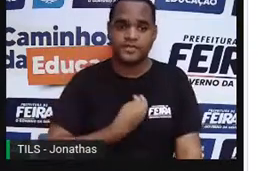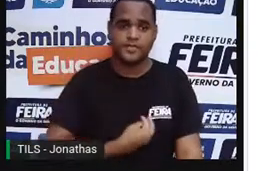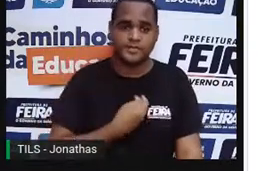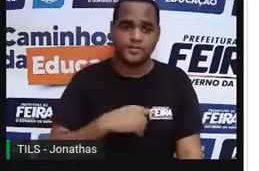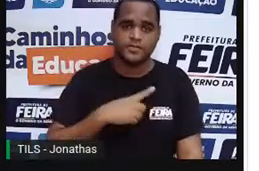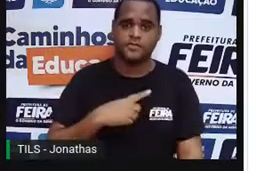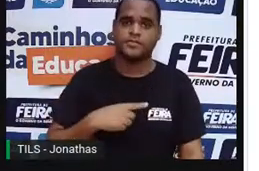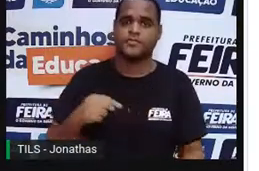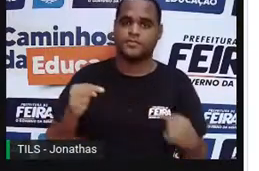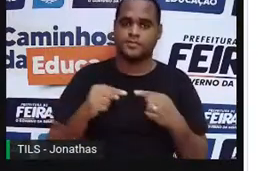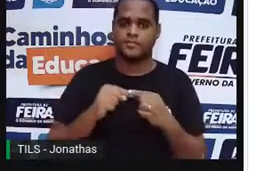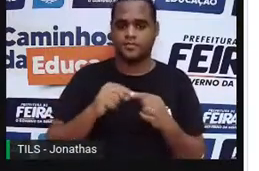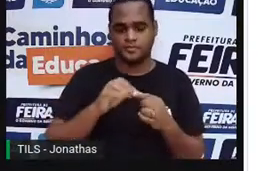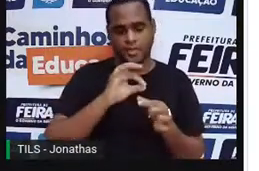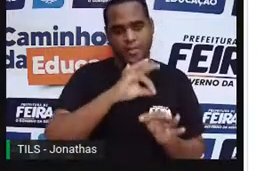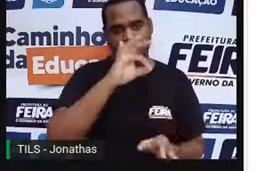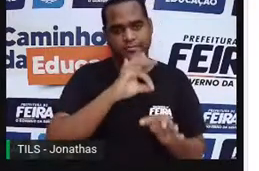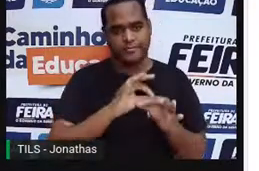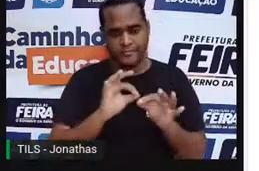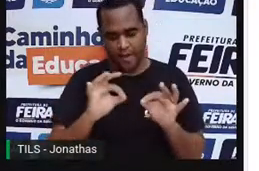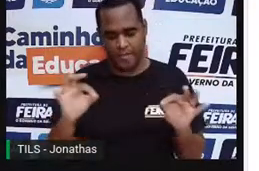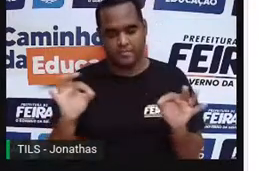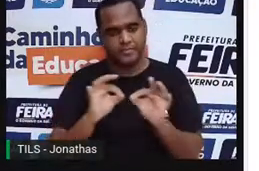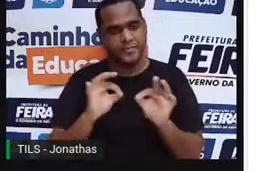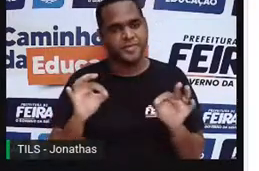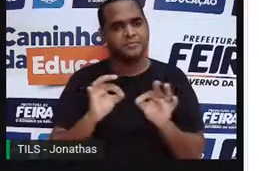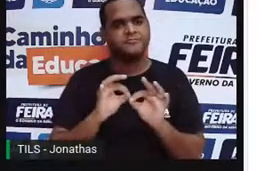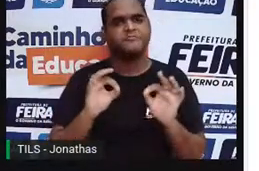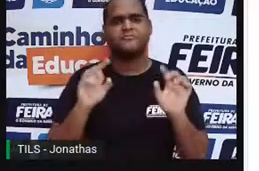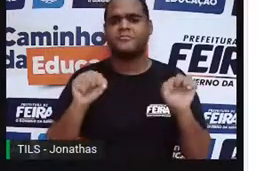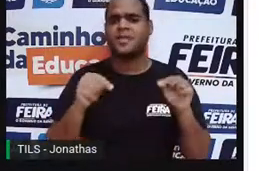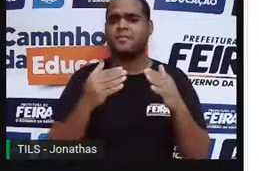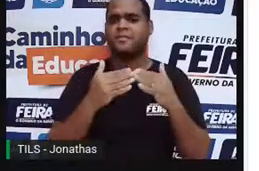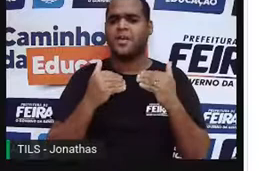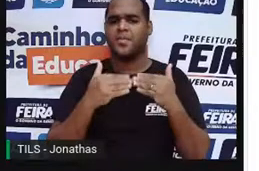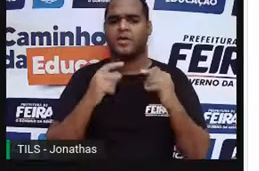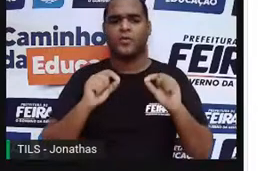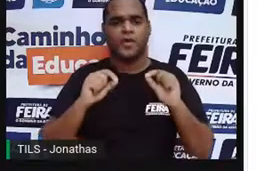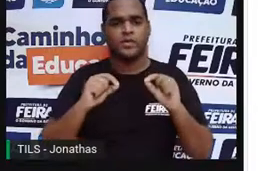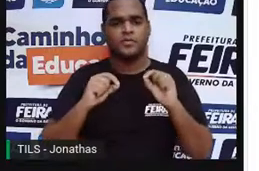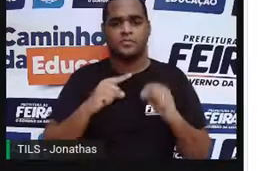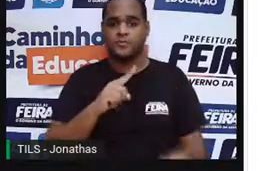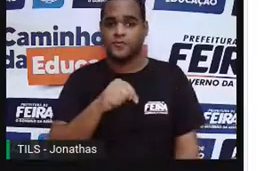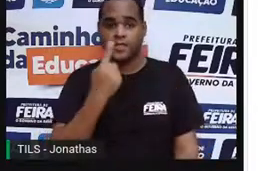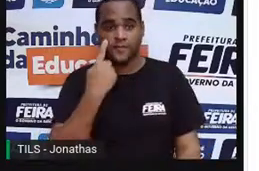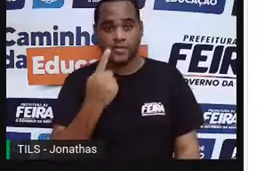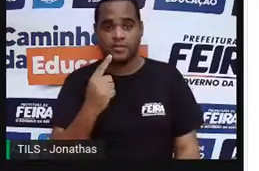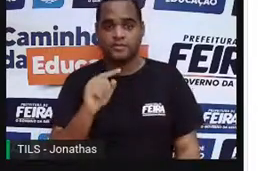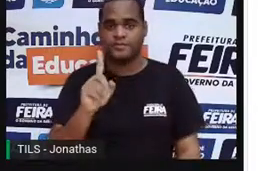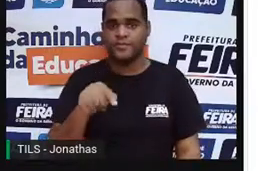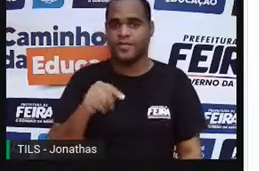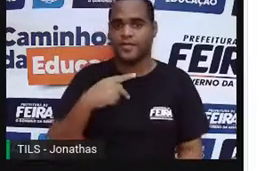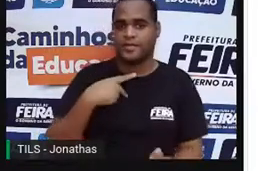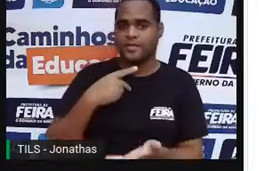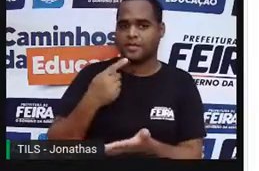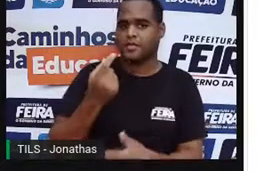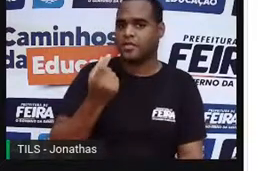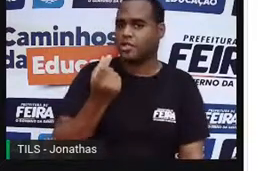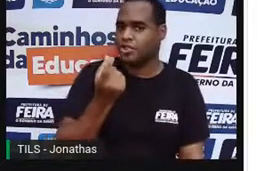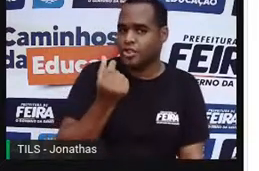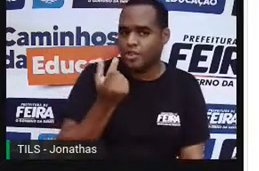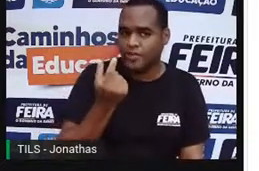essa certo com as suas medidas o que é que é pedido para você determinar em reais o valor